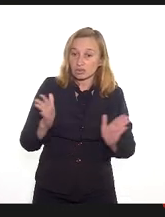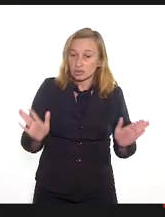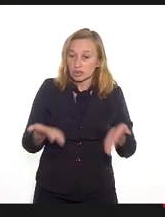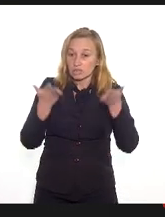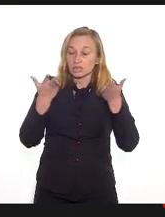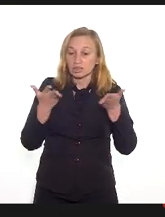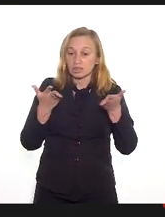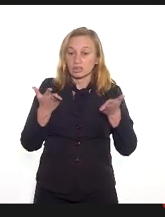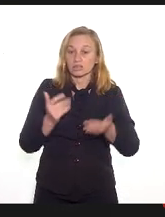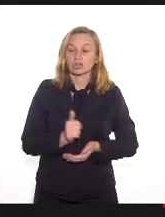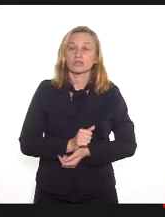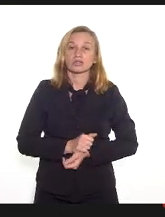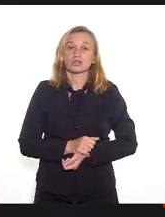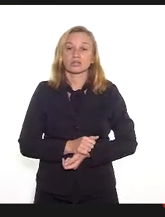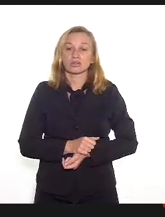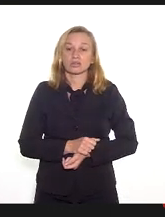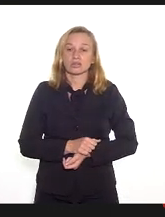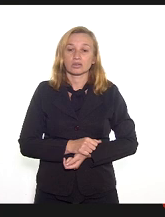incentivados em booms